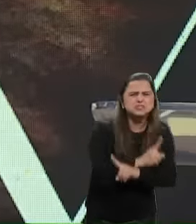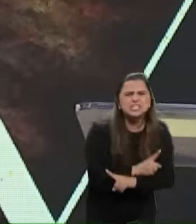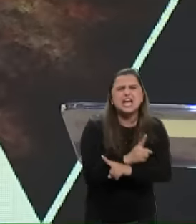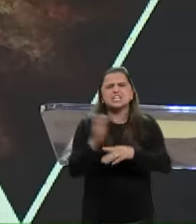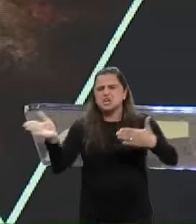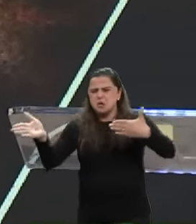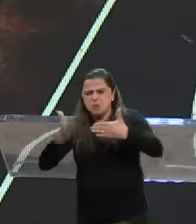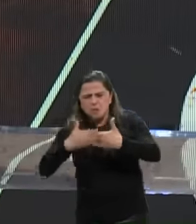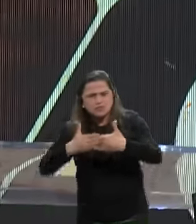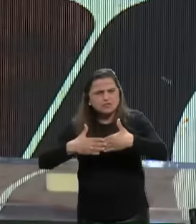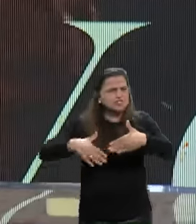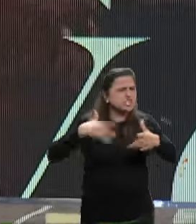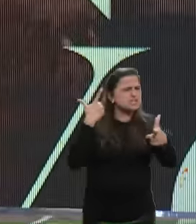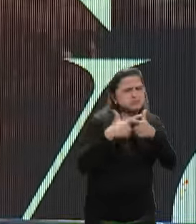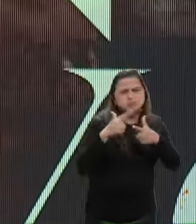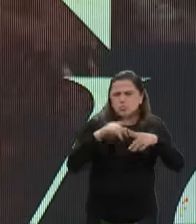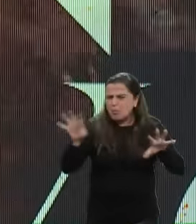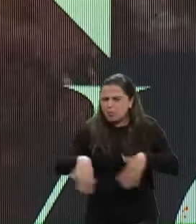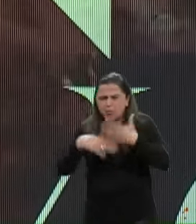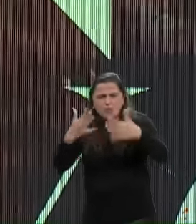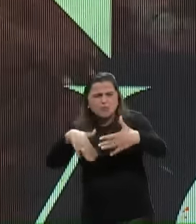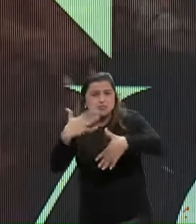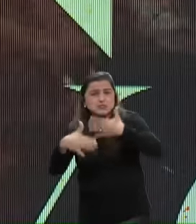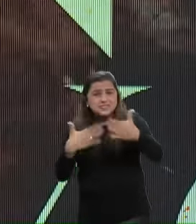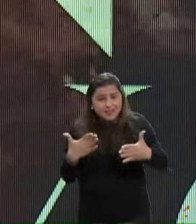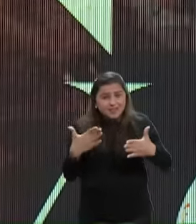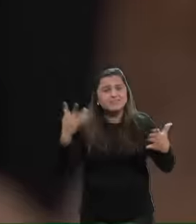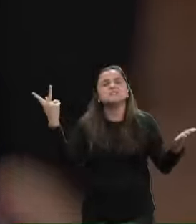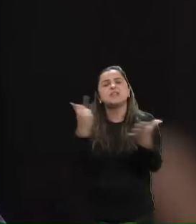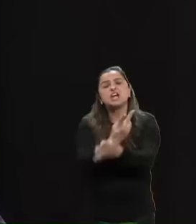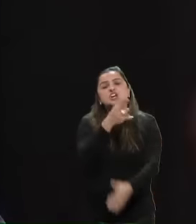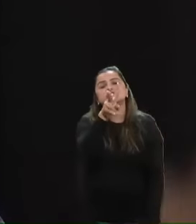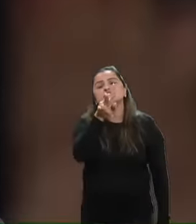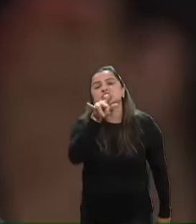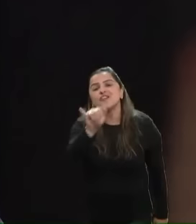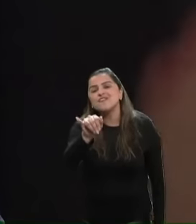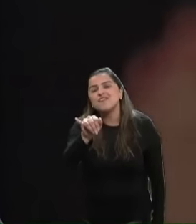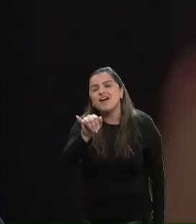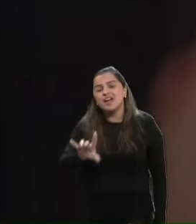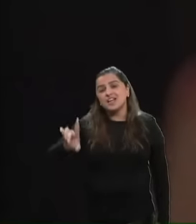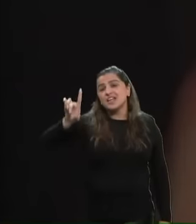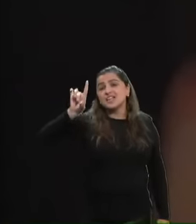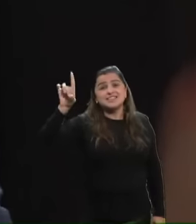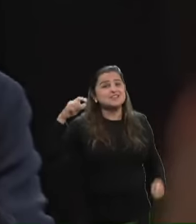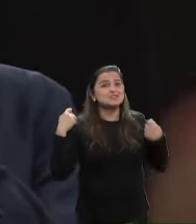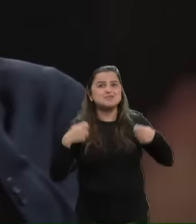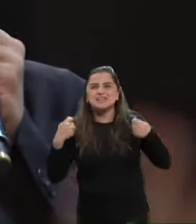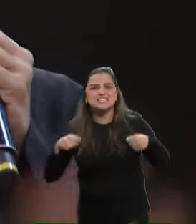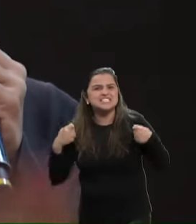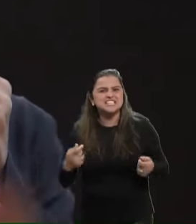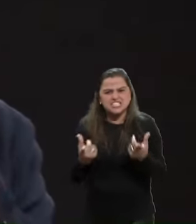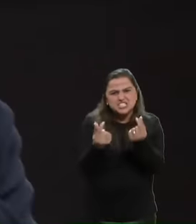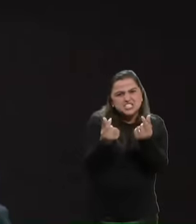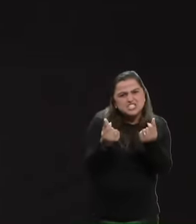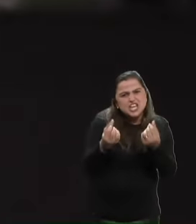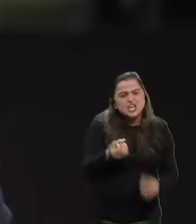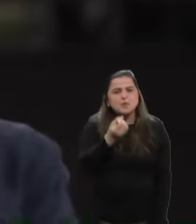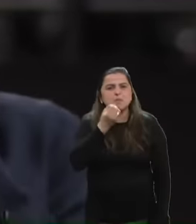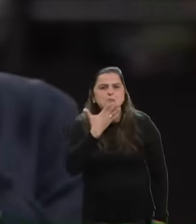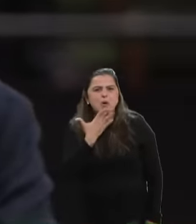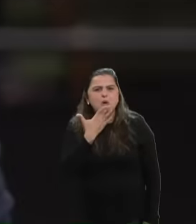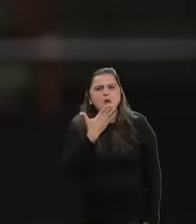fechada, mas se Deus falou, a palavra vai se cumprir. Deus não precisa de uma boa economia, Deus não precisa de bom